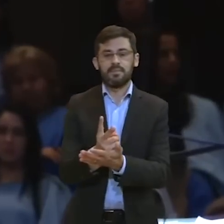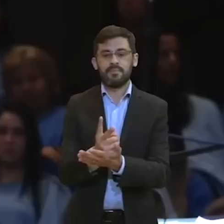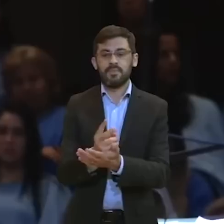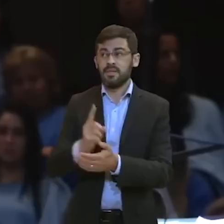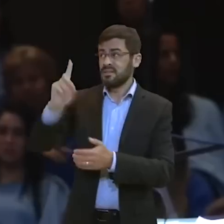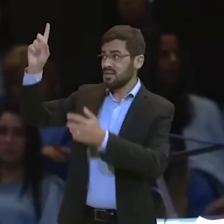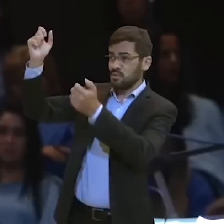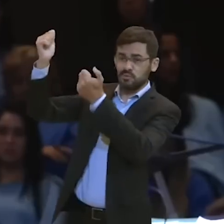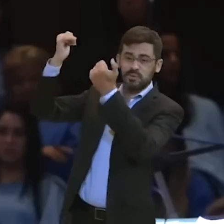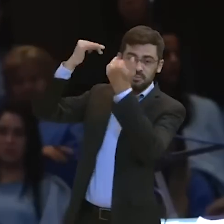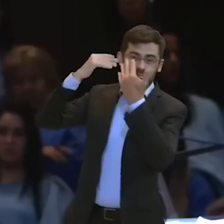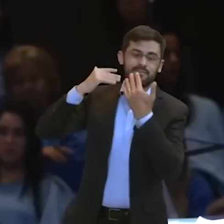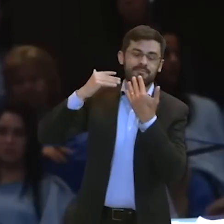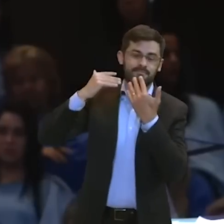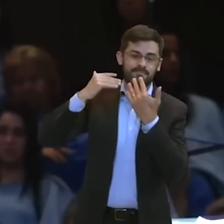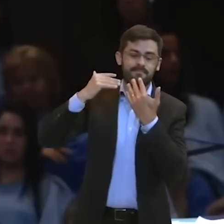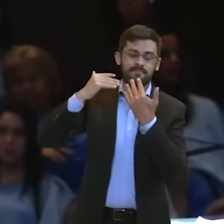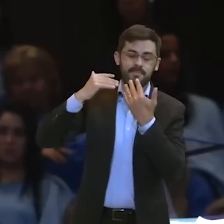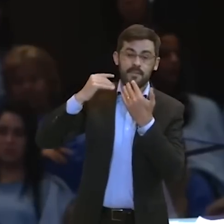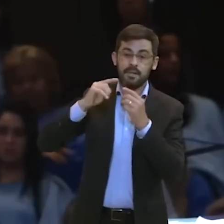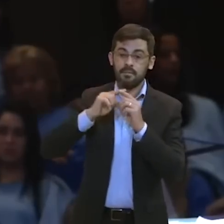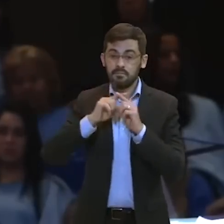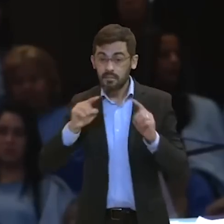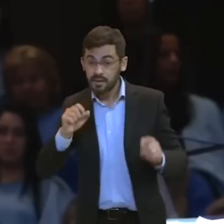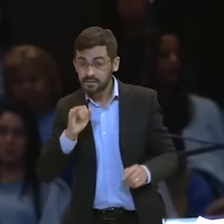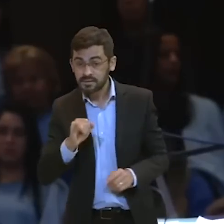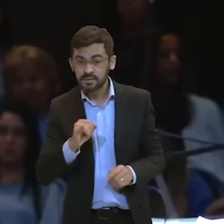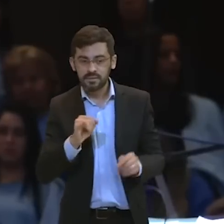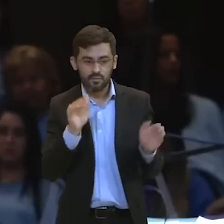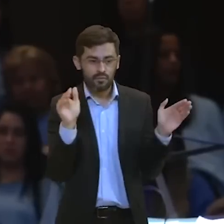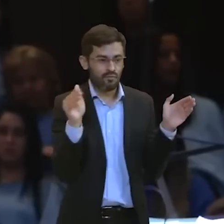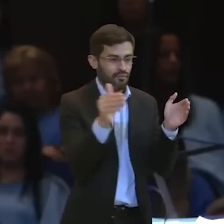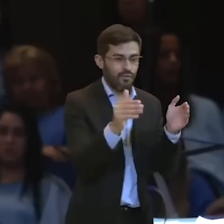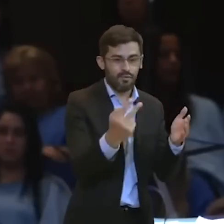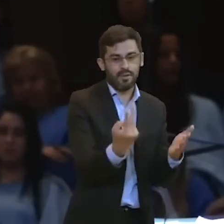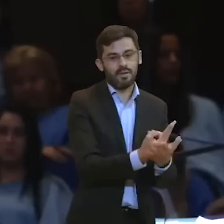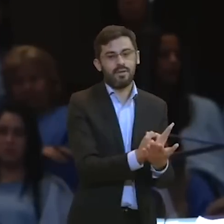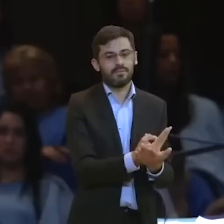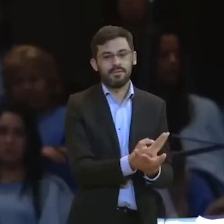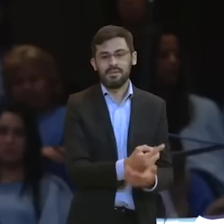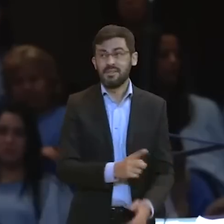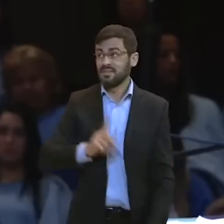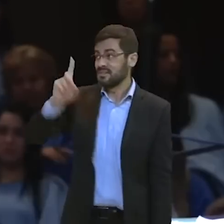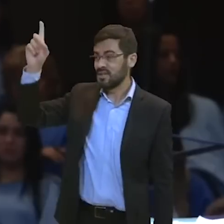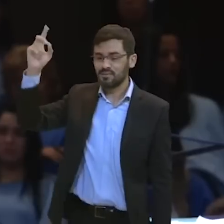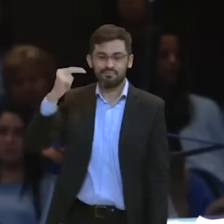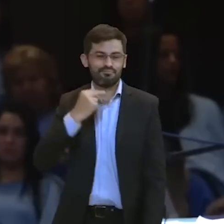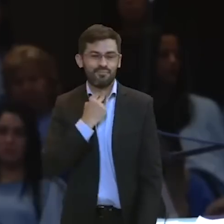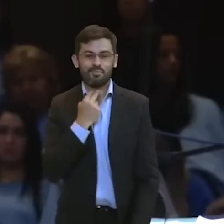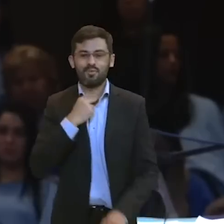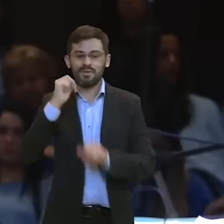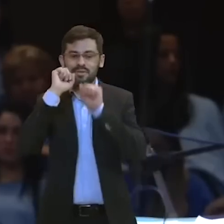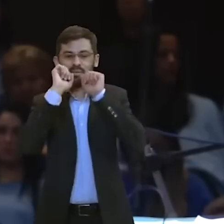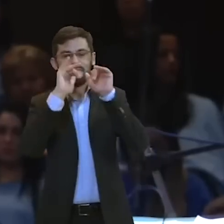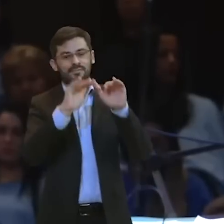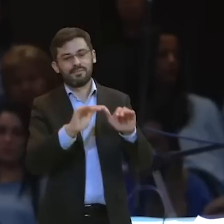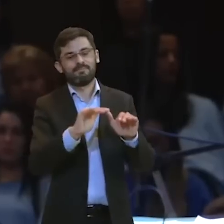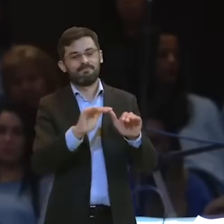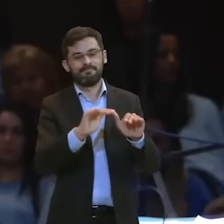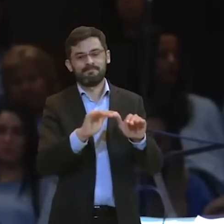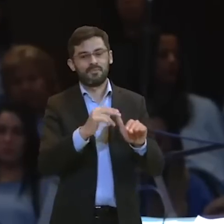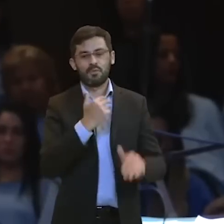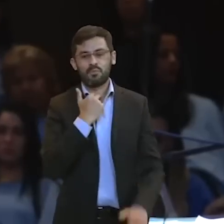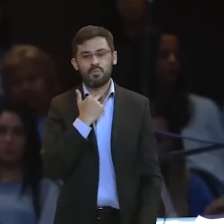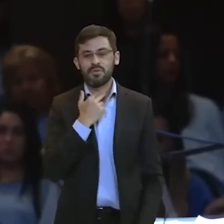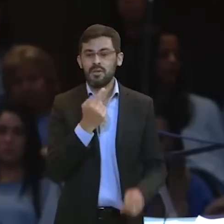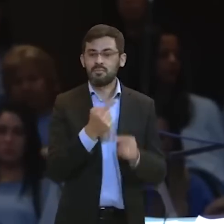Deus nos abençoa. Mas quando a visão está no lugar errado, Ele não pode nos abençoar,